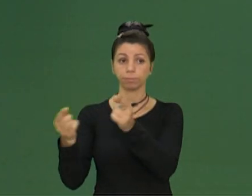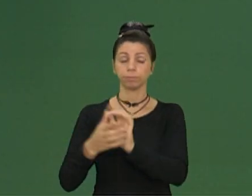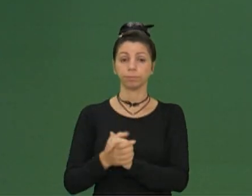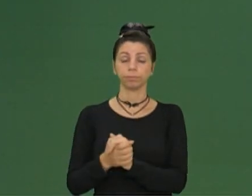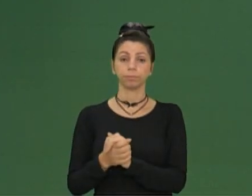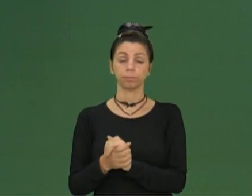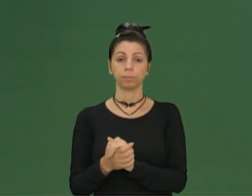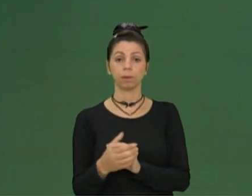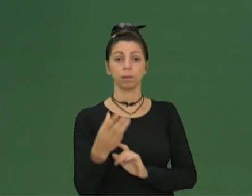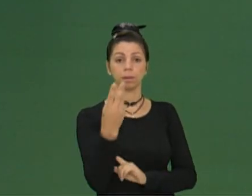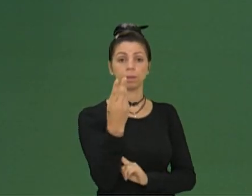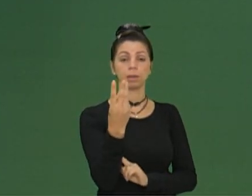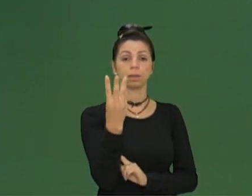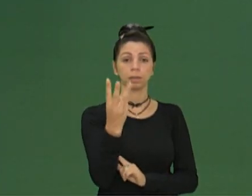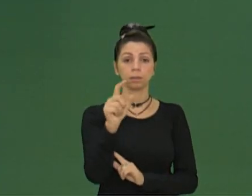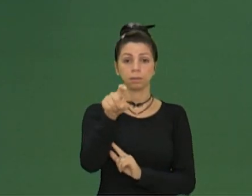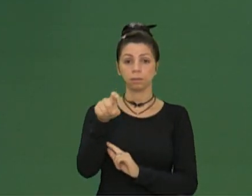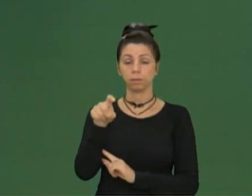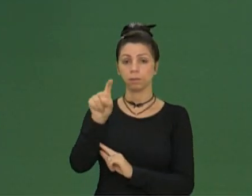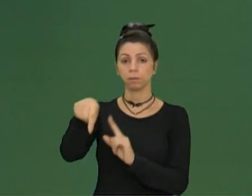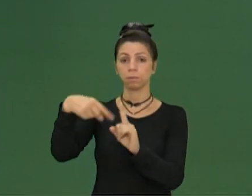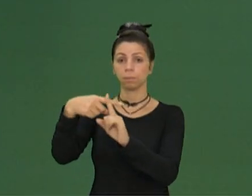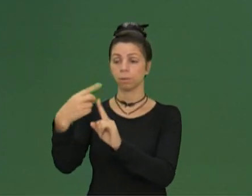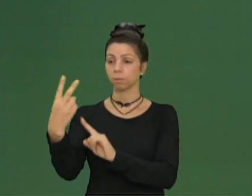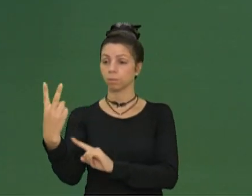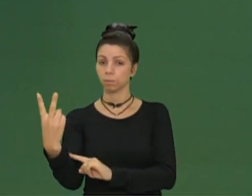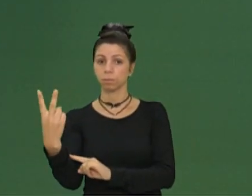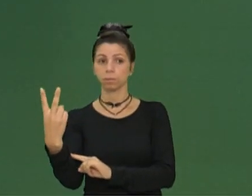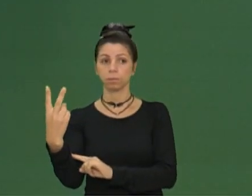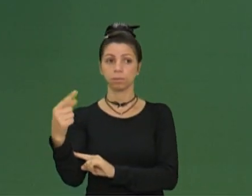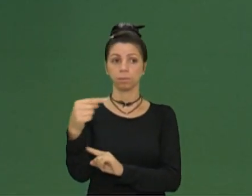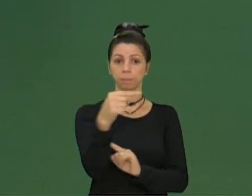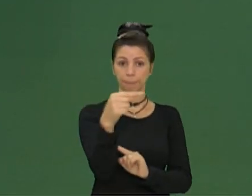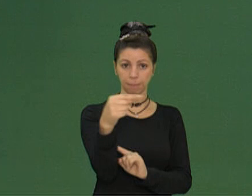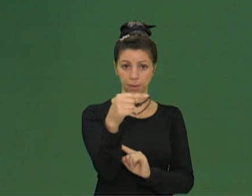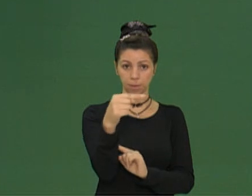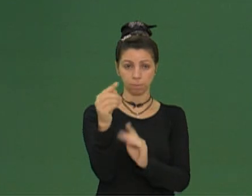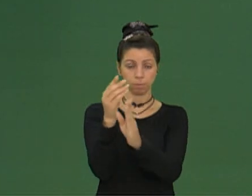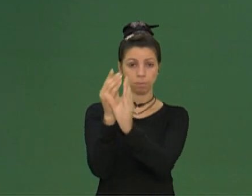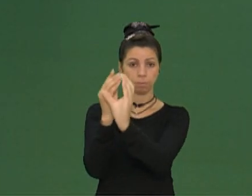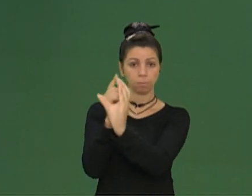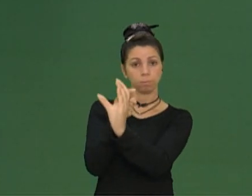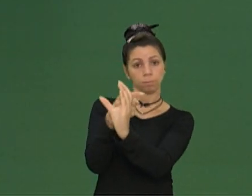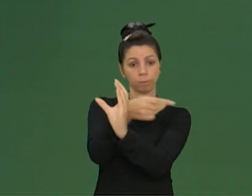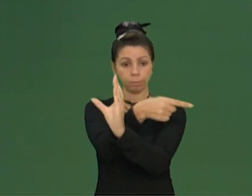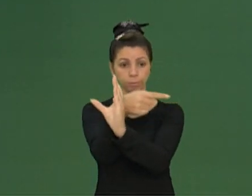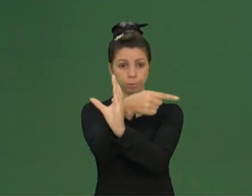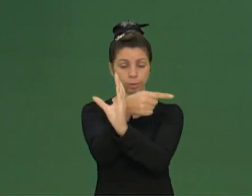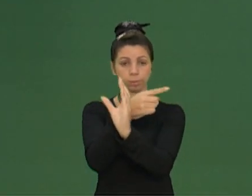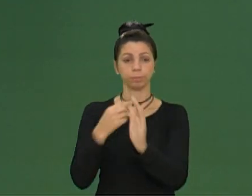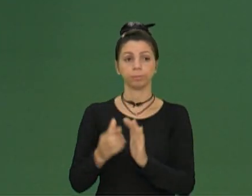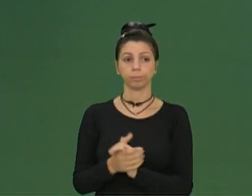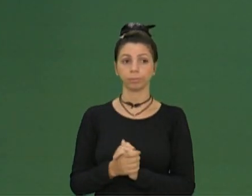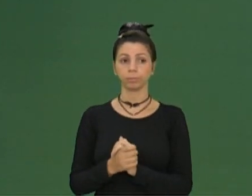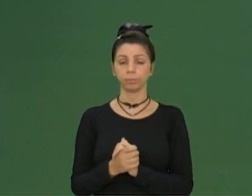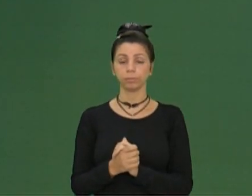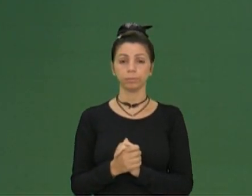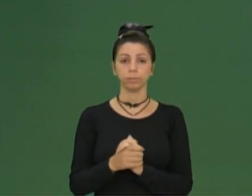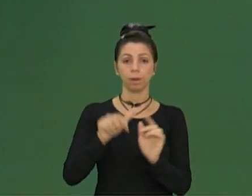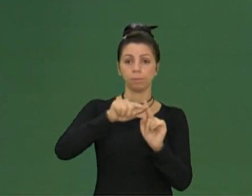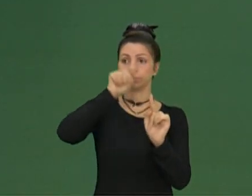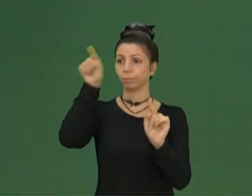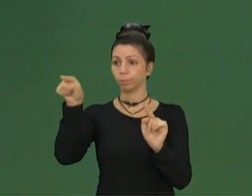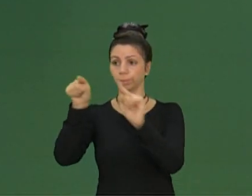entre parênteses, o sinal de menos, certo? Realizando a regra de sinal, eu tenho que menos com mais é menos e menos com